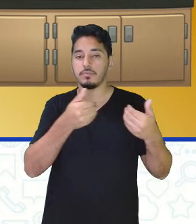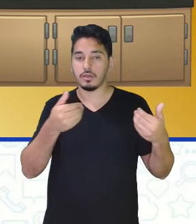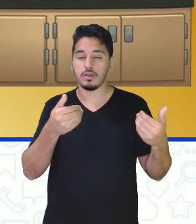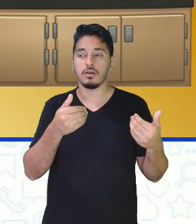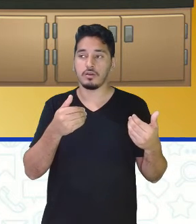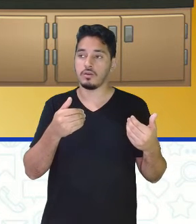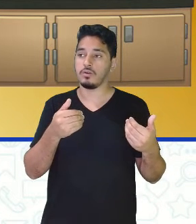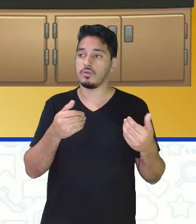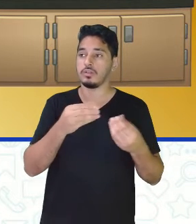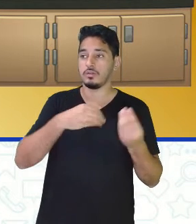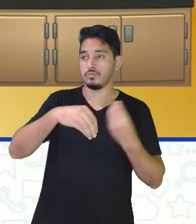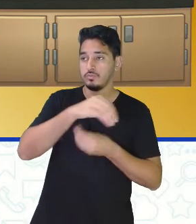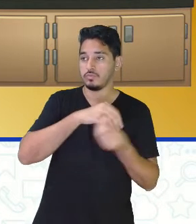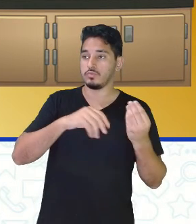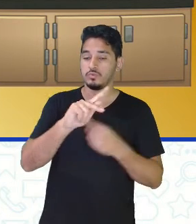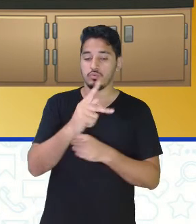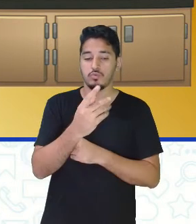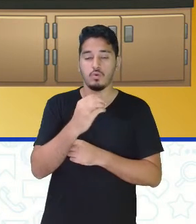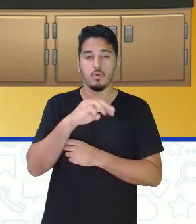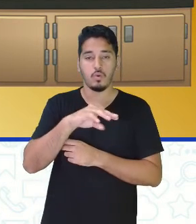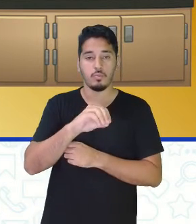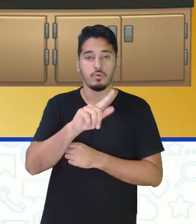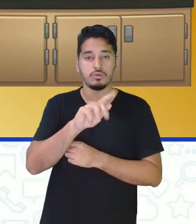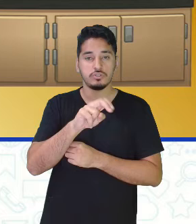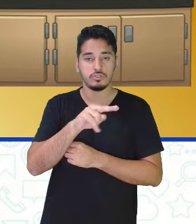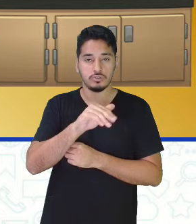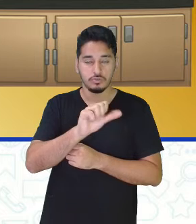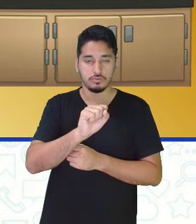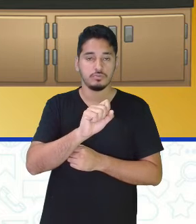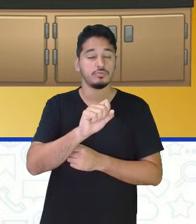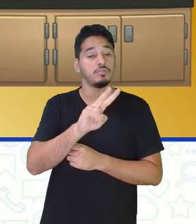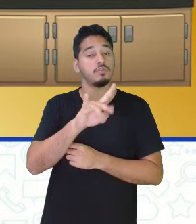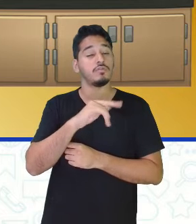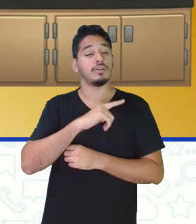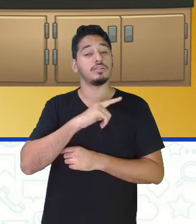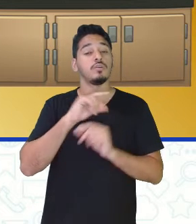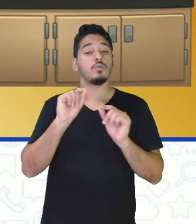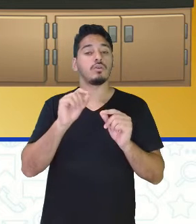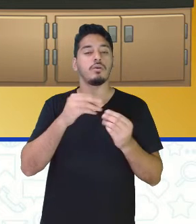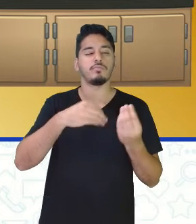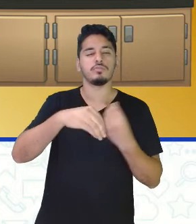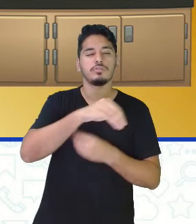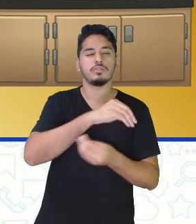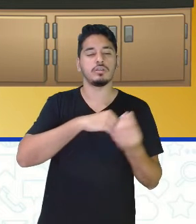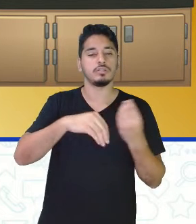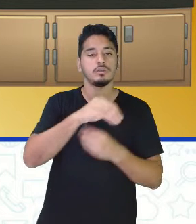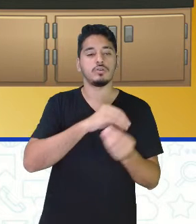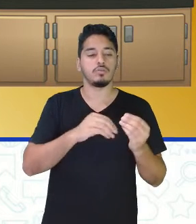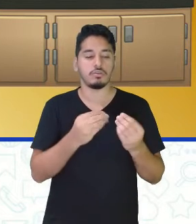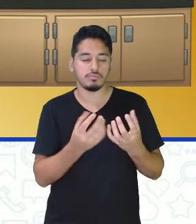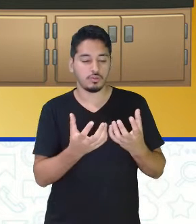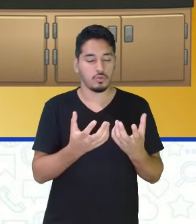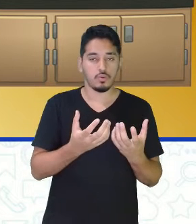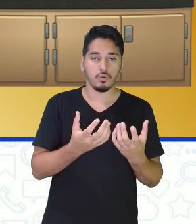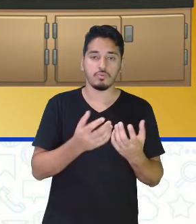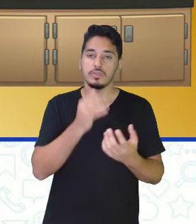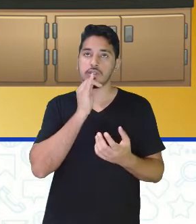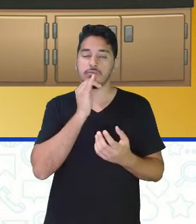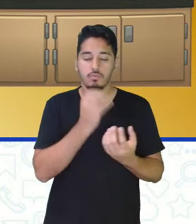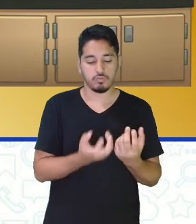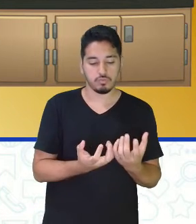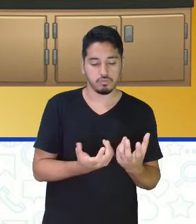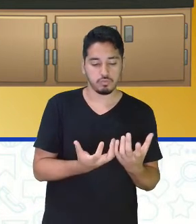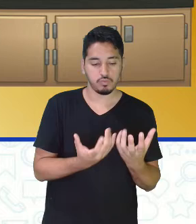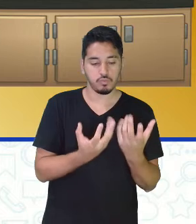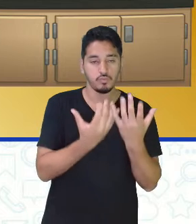das misturas homogêneas, elas vão contar com com a mudança de estado físico, como é o caso da